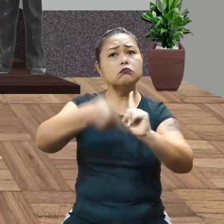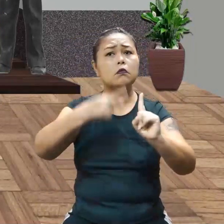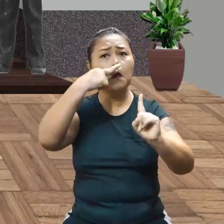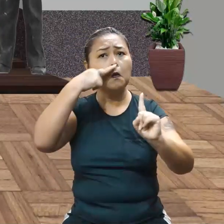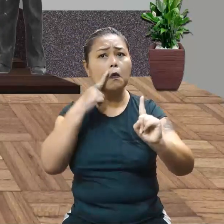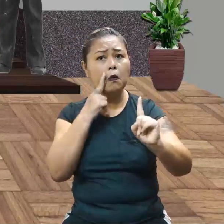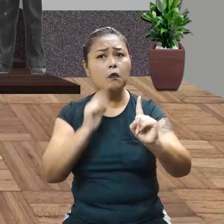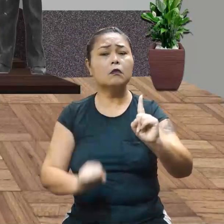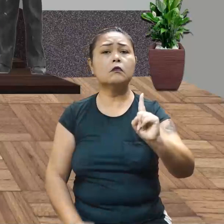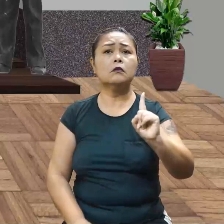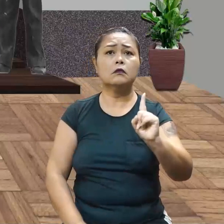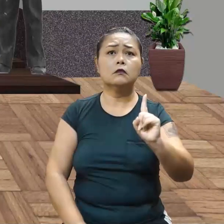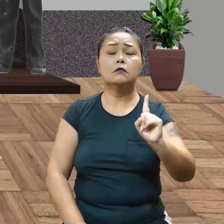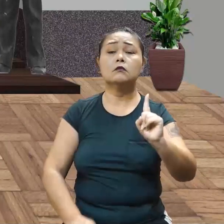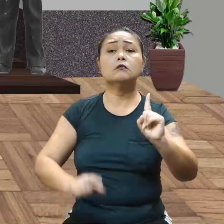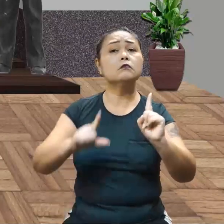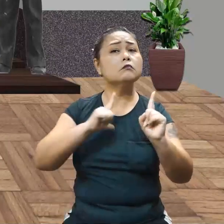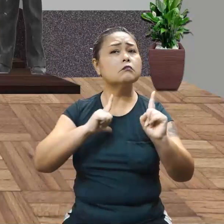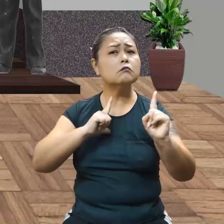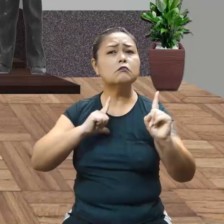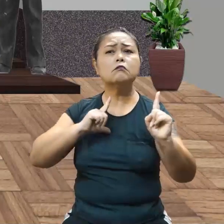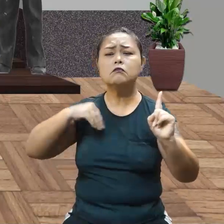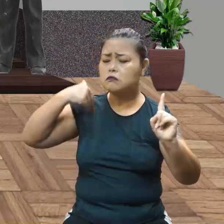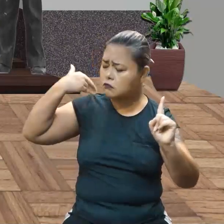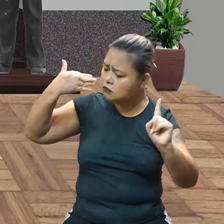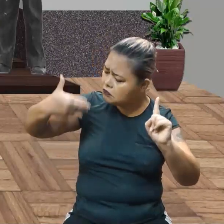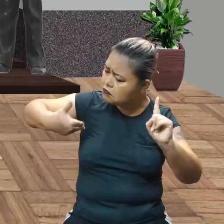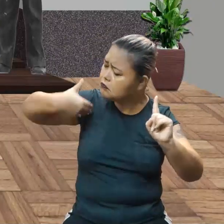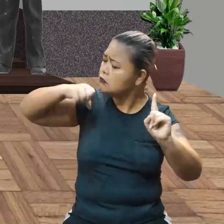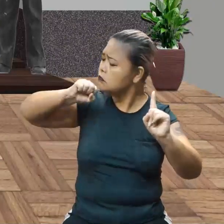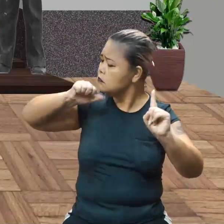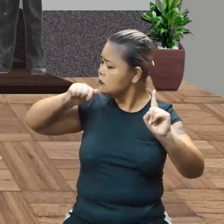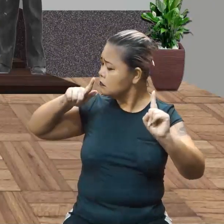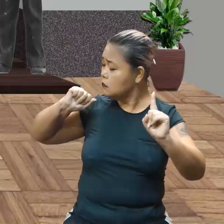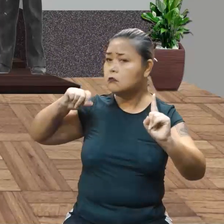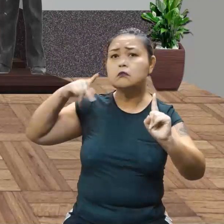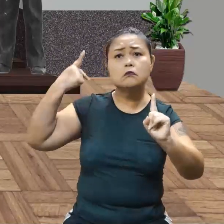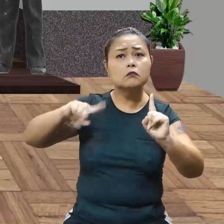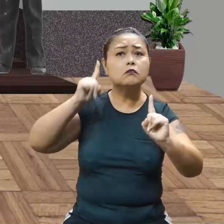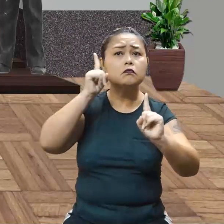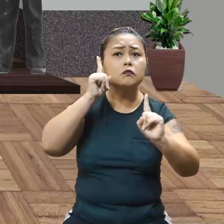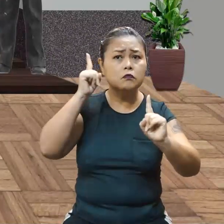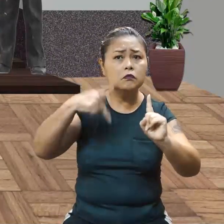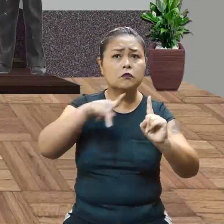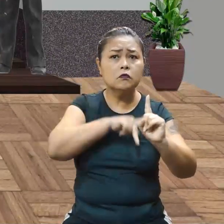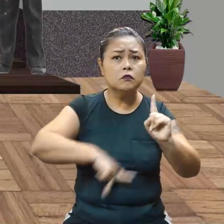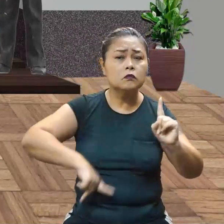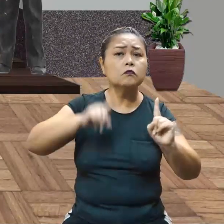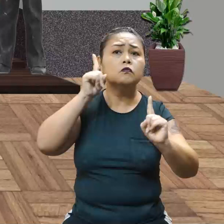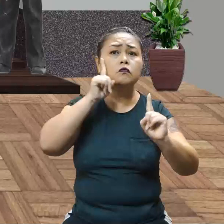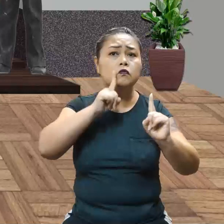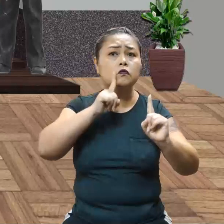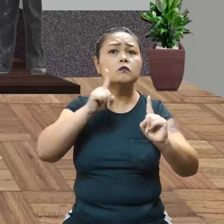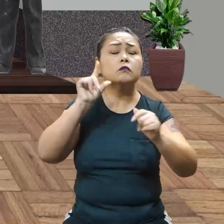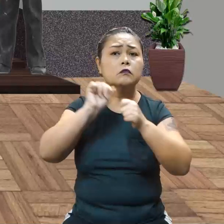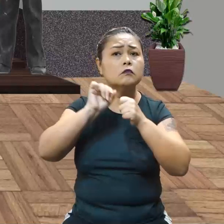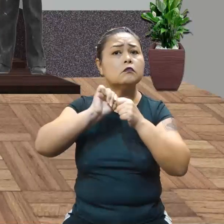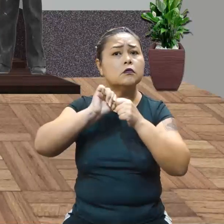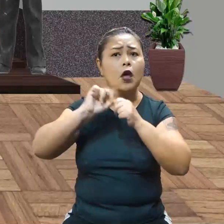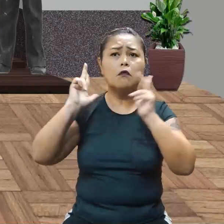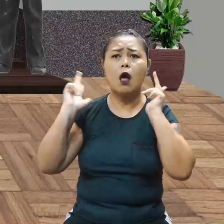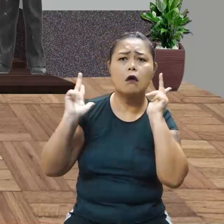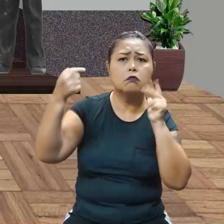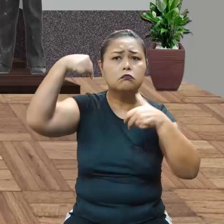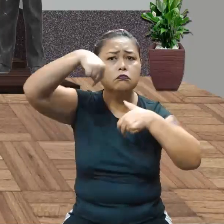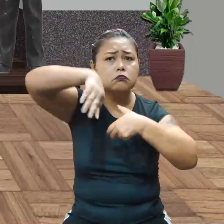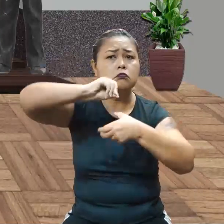Rondon. Então tem toda uma saga desse presidente norte-americano, nessas aventuras que ele